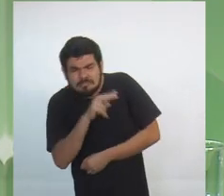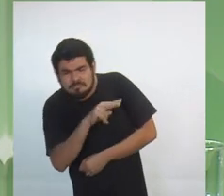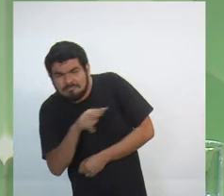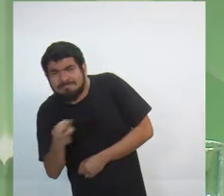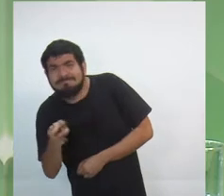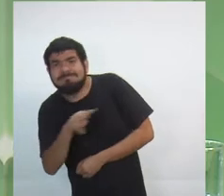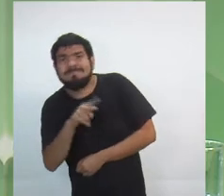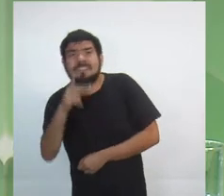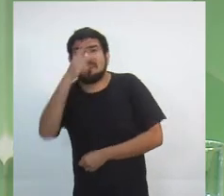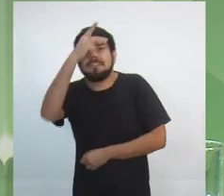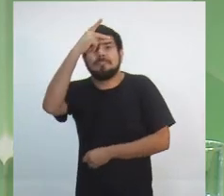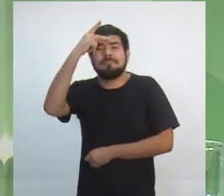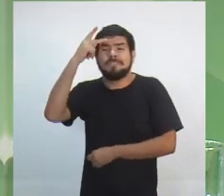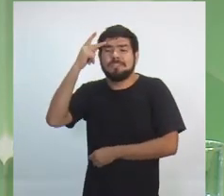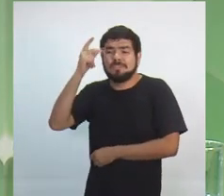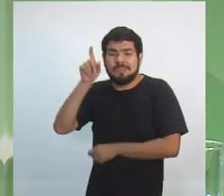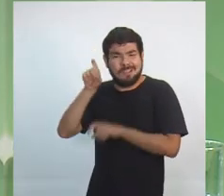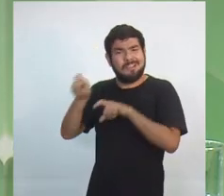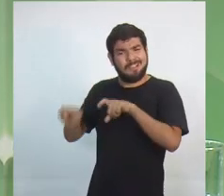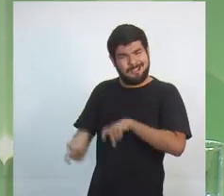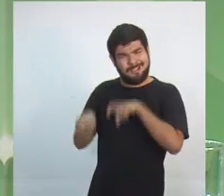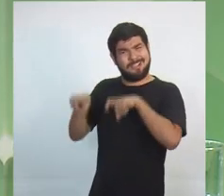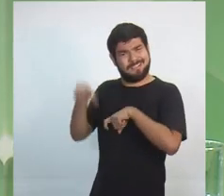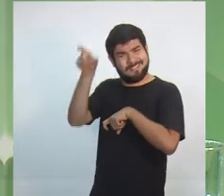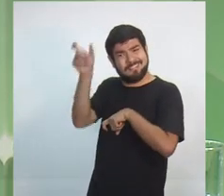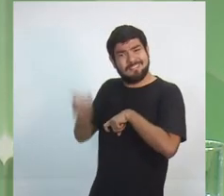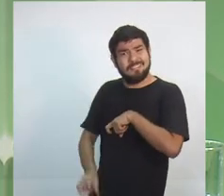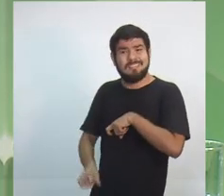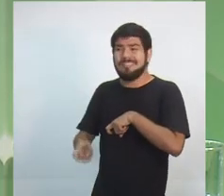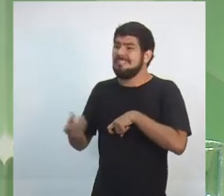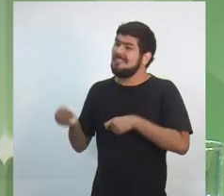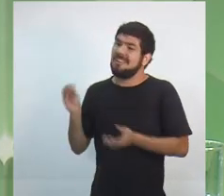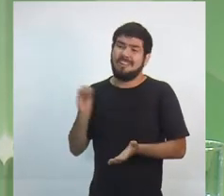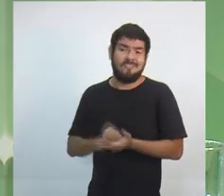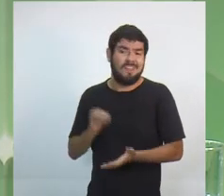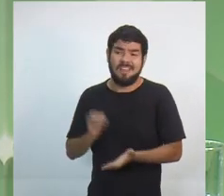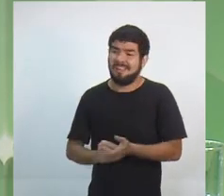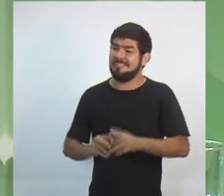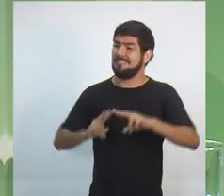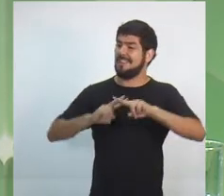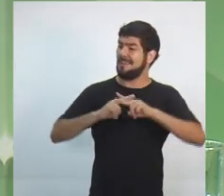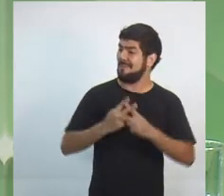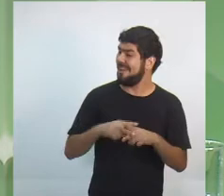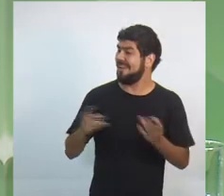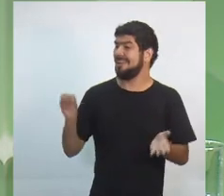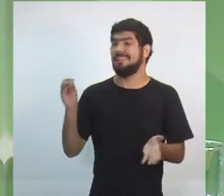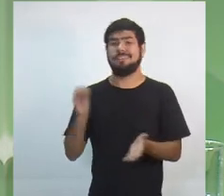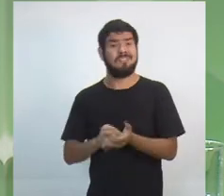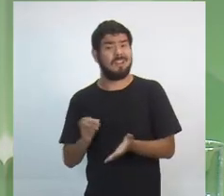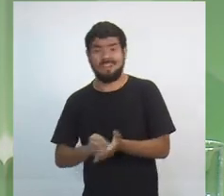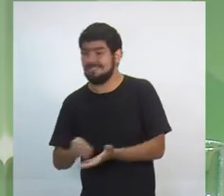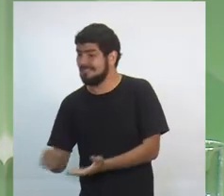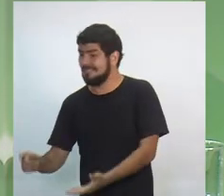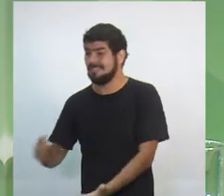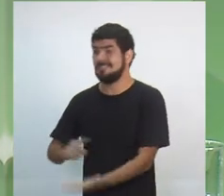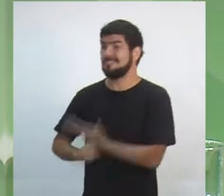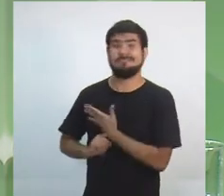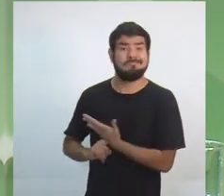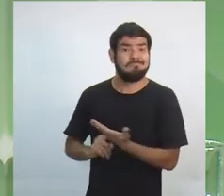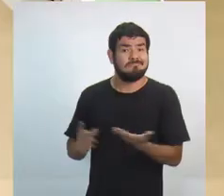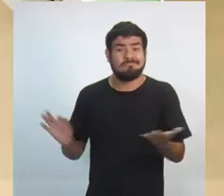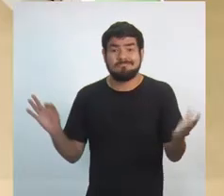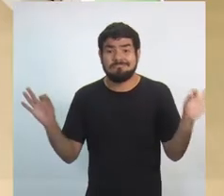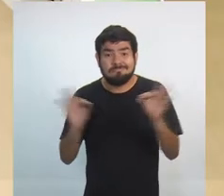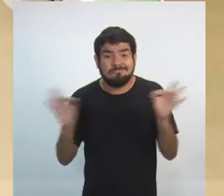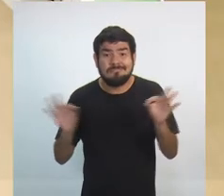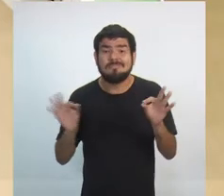que precisa de condições para poder produzir, escoar sua produção, de assistência técnica. E, candidato, uma